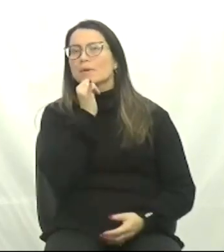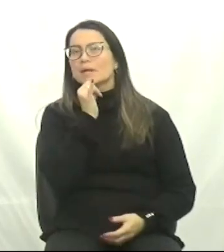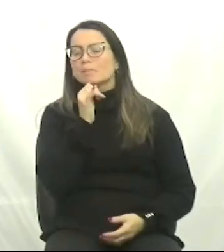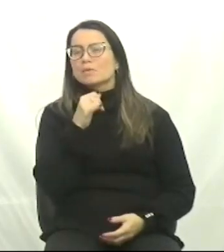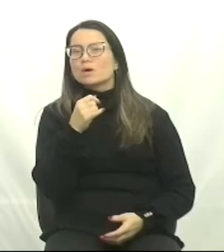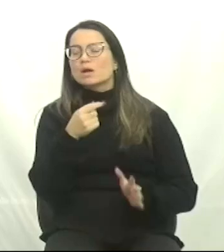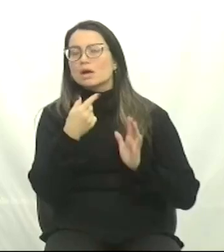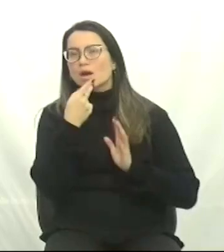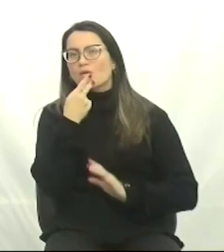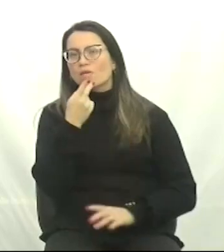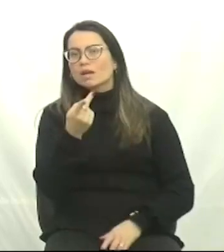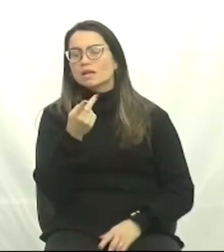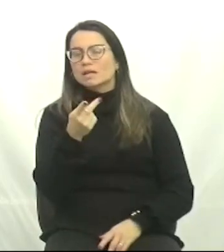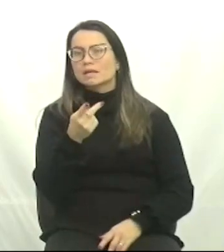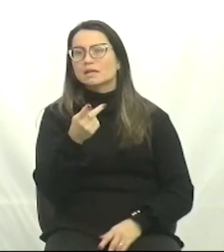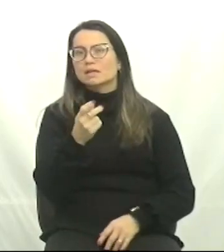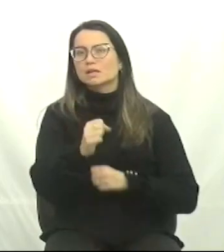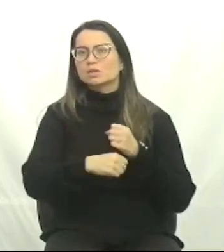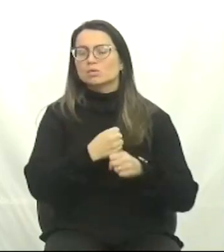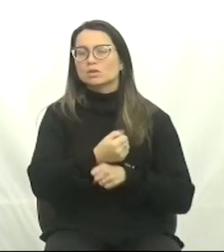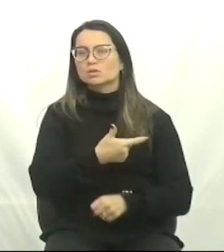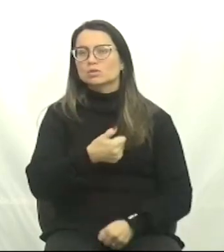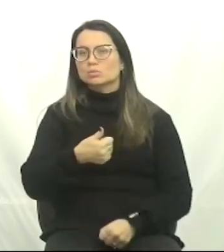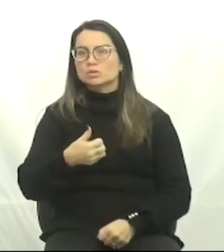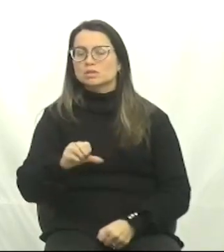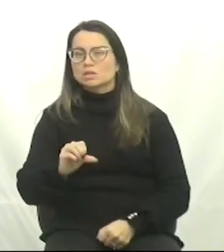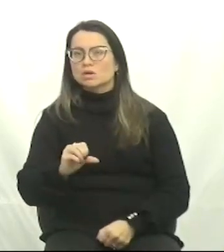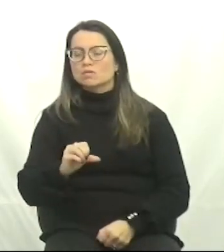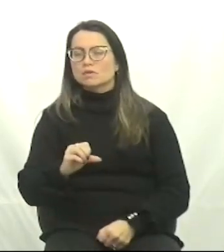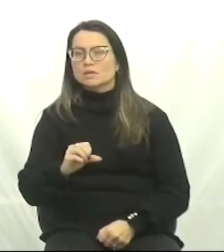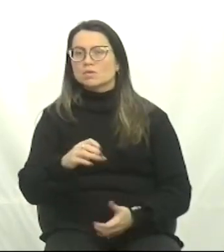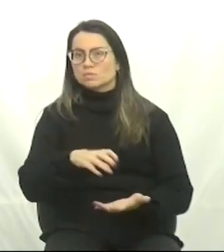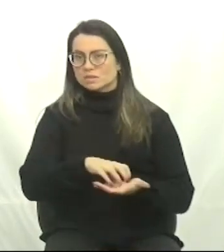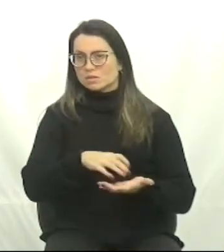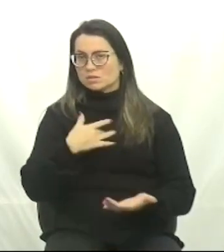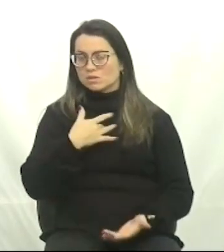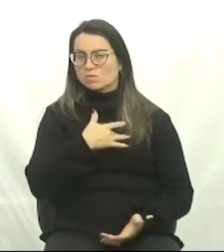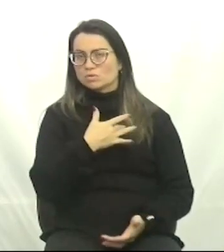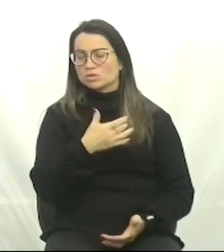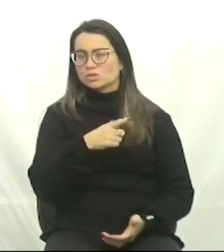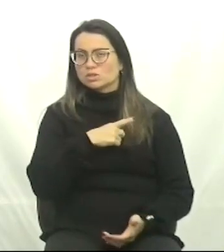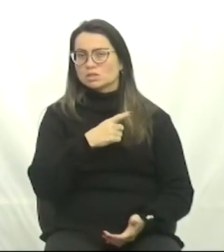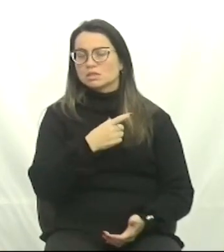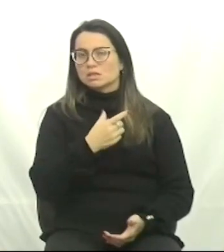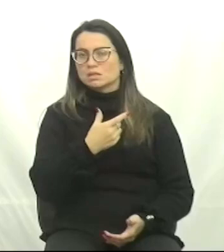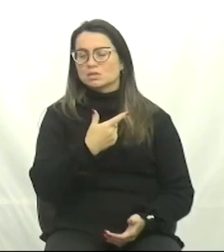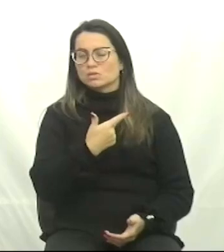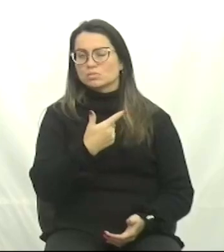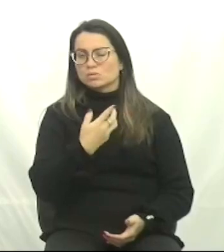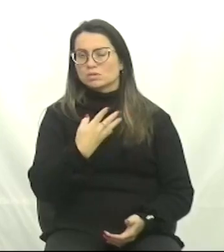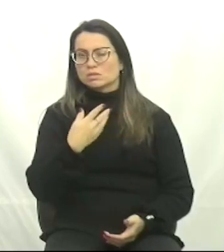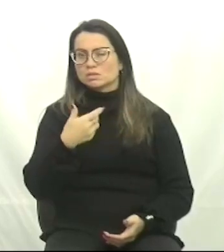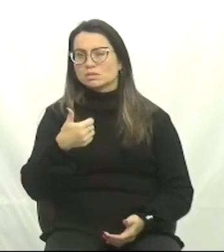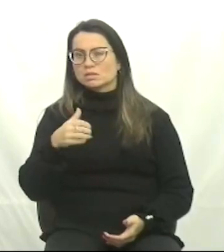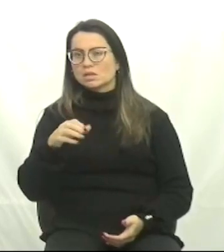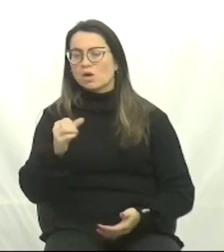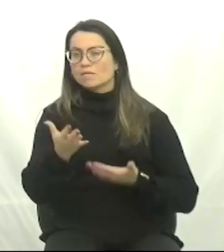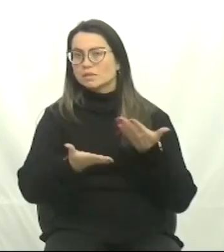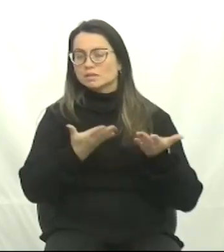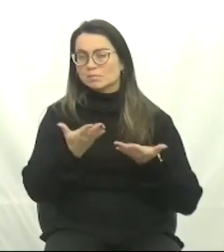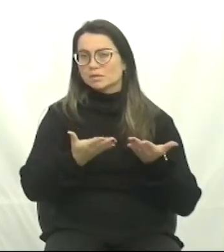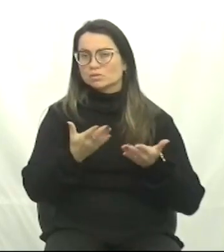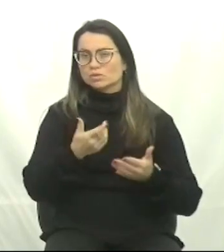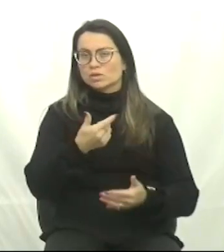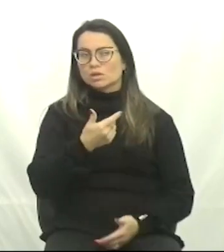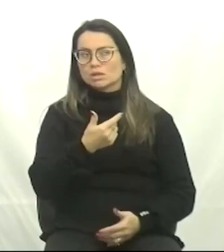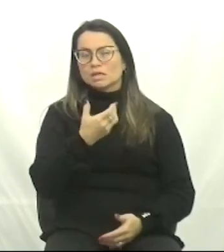UBS tinha 4.887 atendimentos. Em dezembro de 2022, esse número pulou